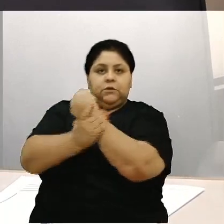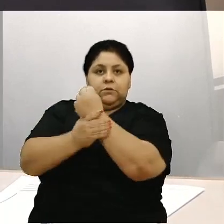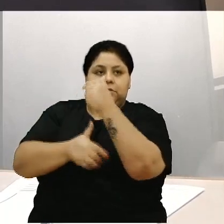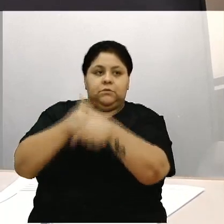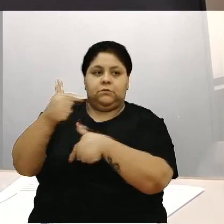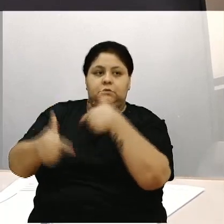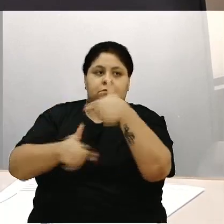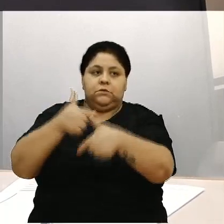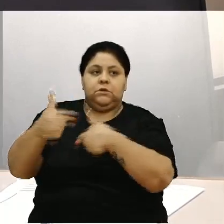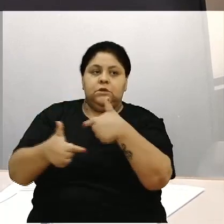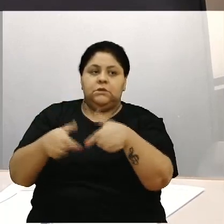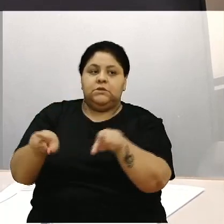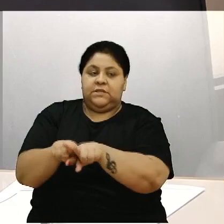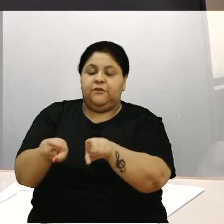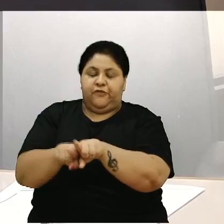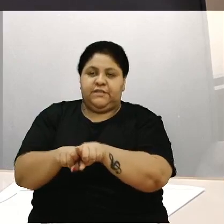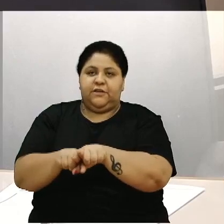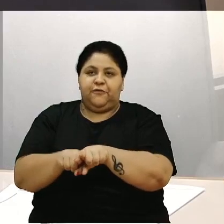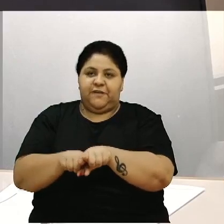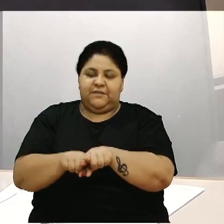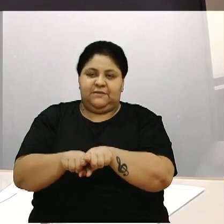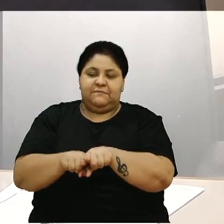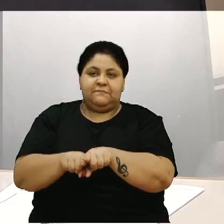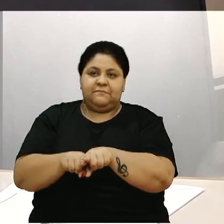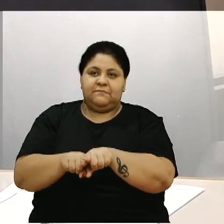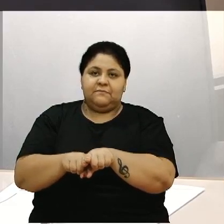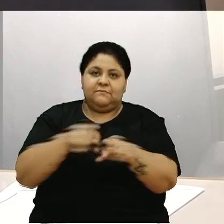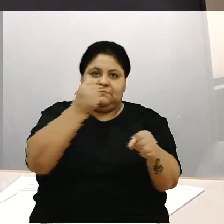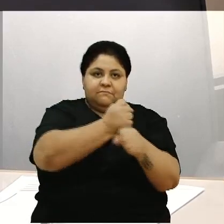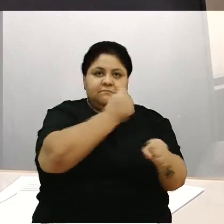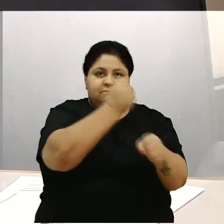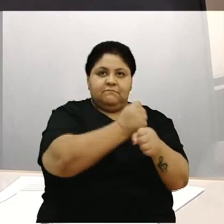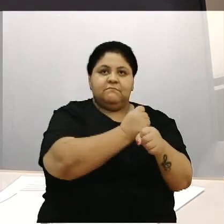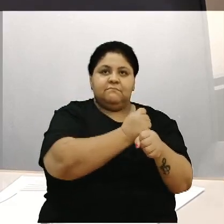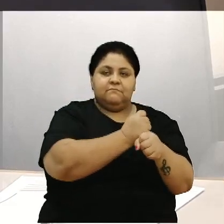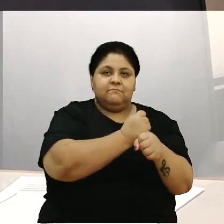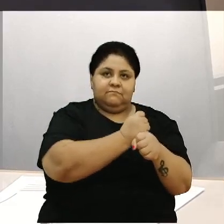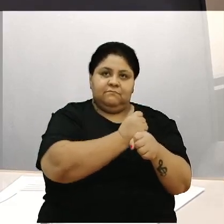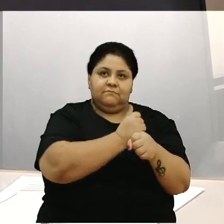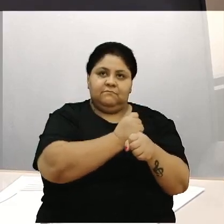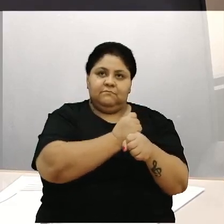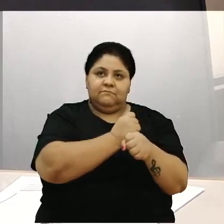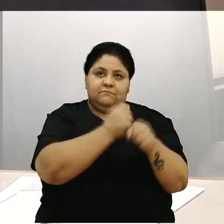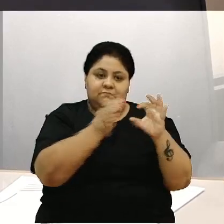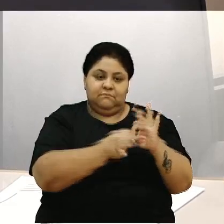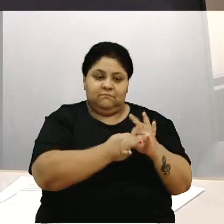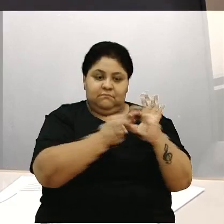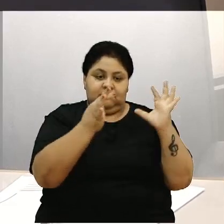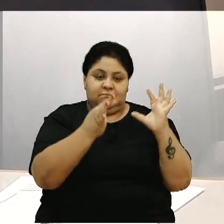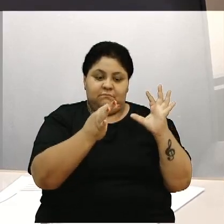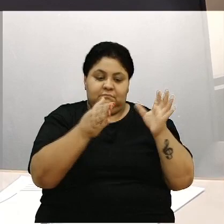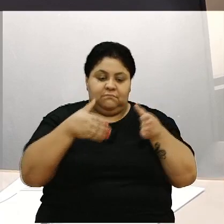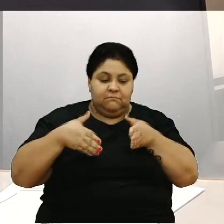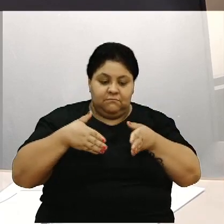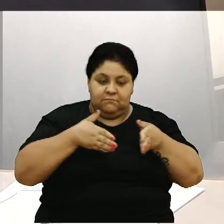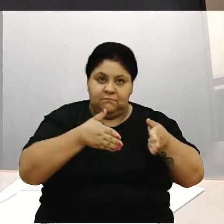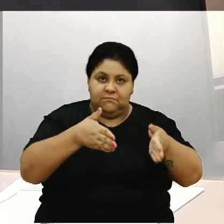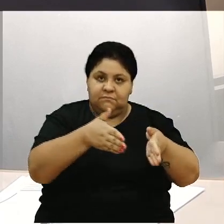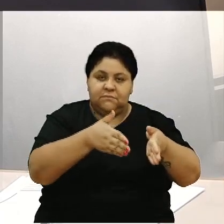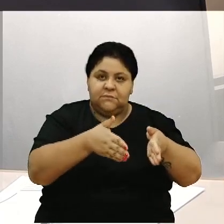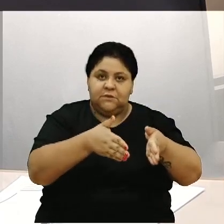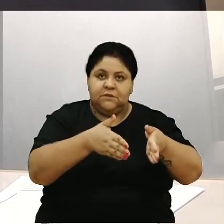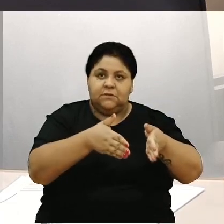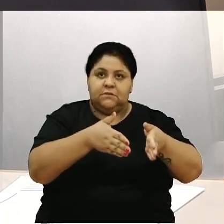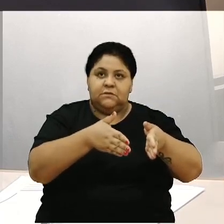estão trabalhando, para as empresas de obras que estão atuando na liberação dessas vias, tirar o